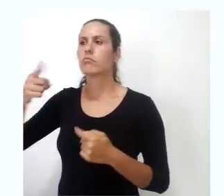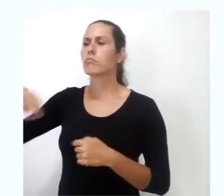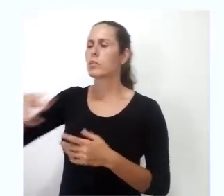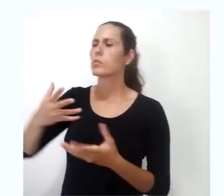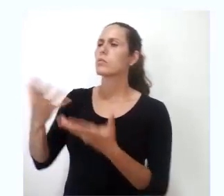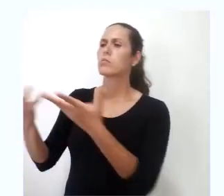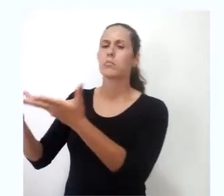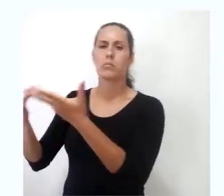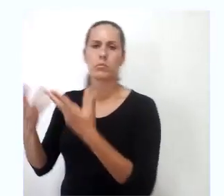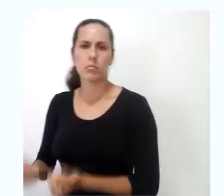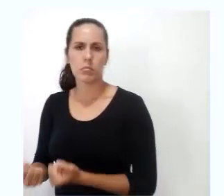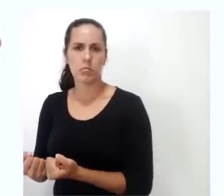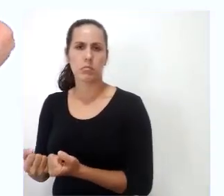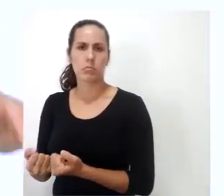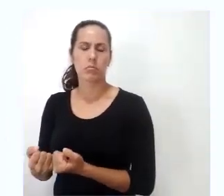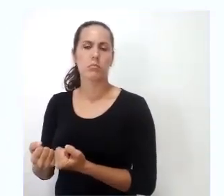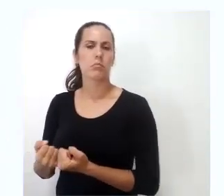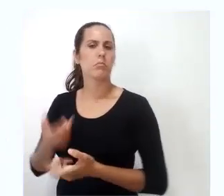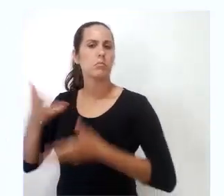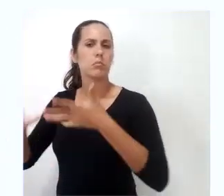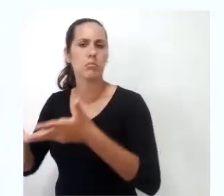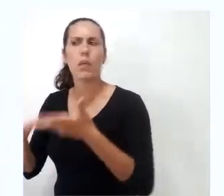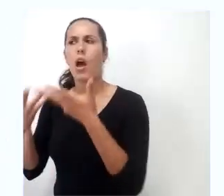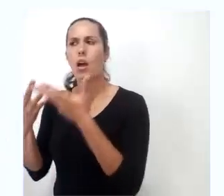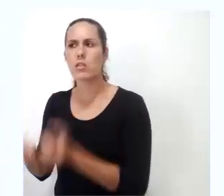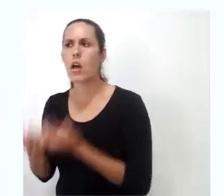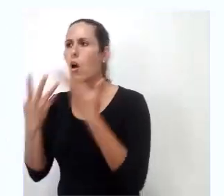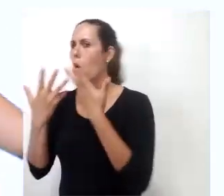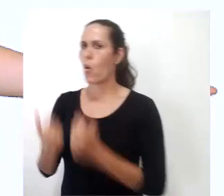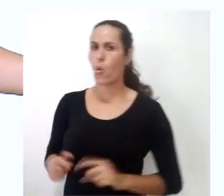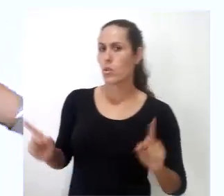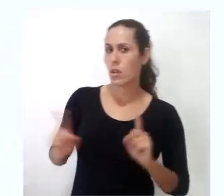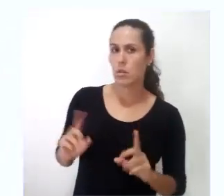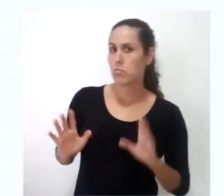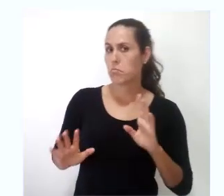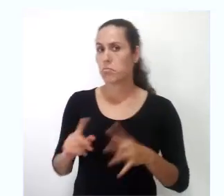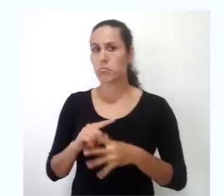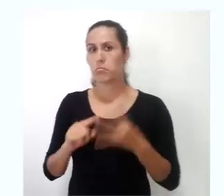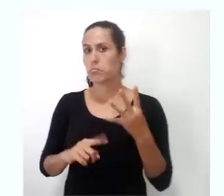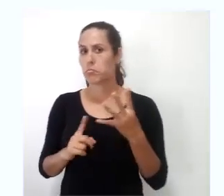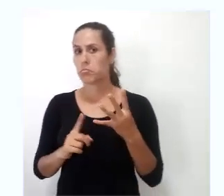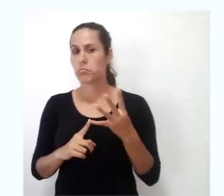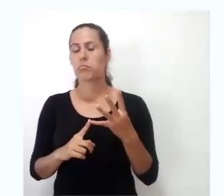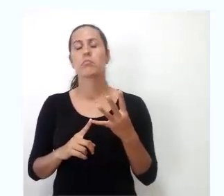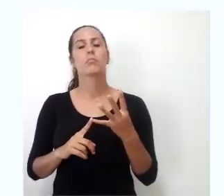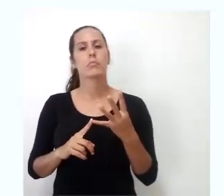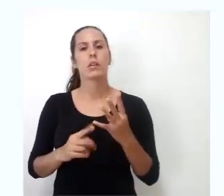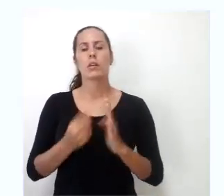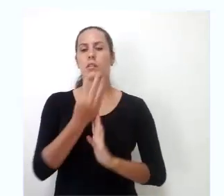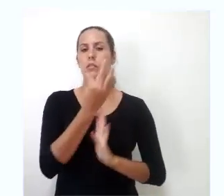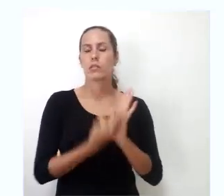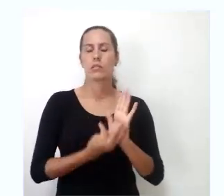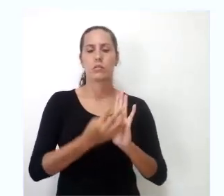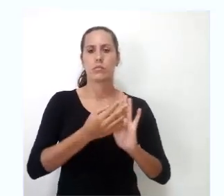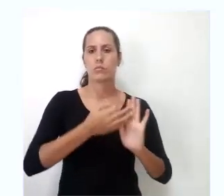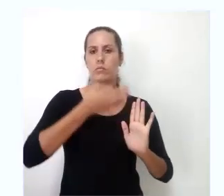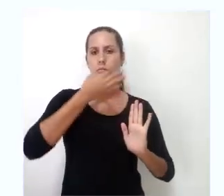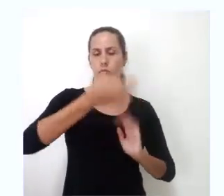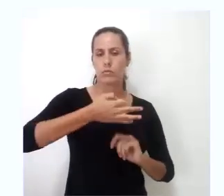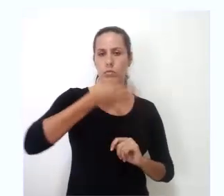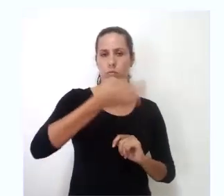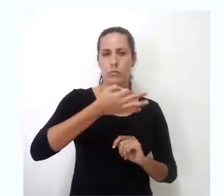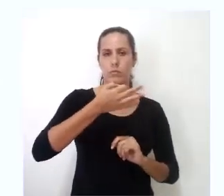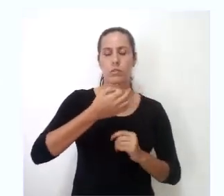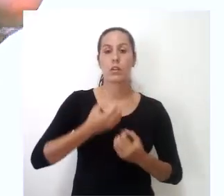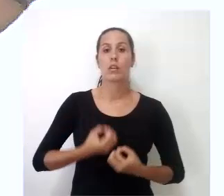ser defendida. Se ela é defendida, ela tem que ser aceita ou não. Então, nós temos o quê? Texto argumentativo,